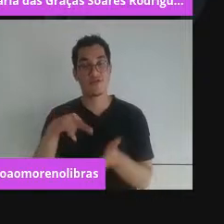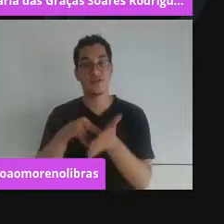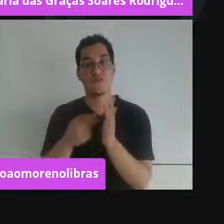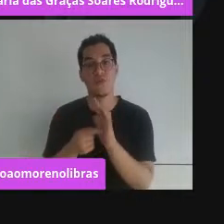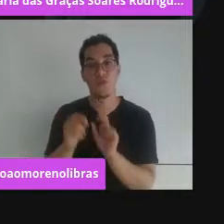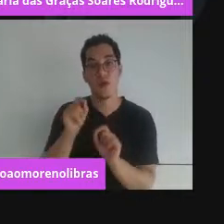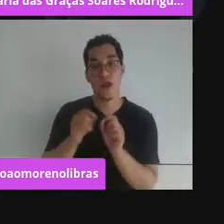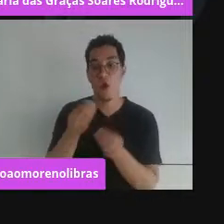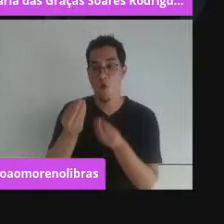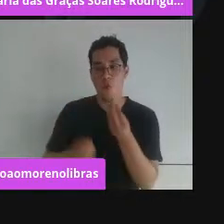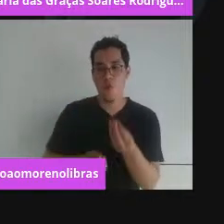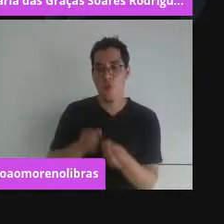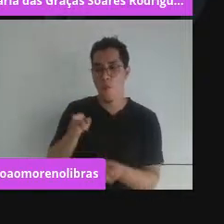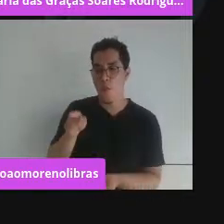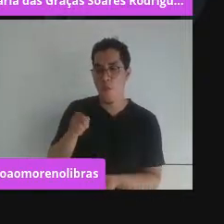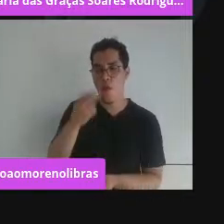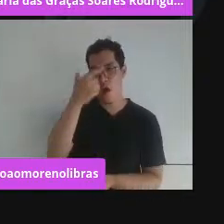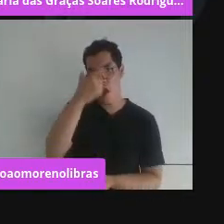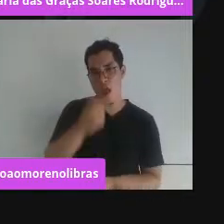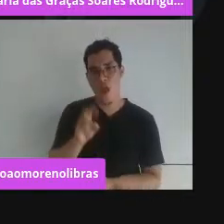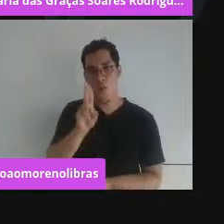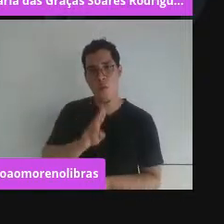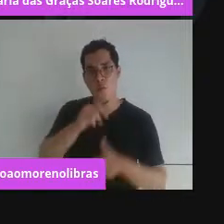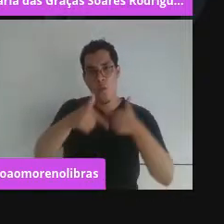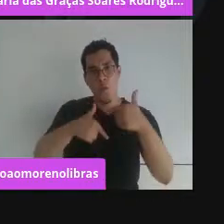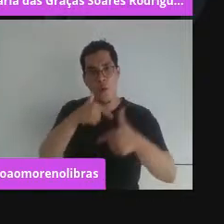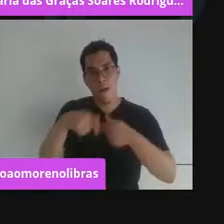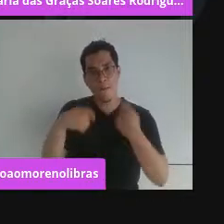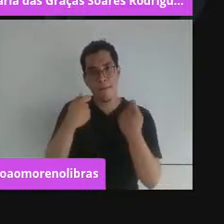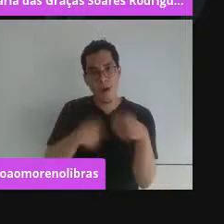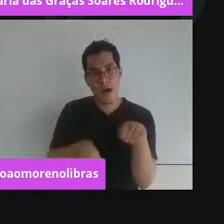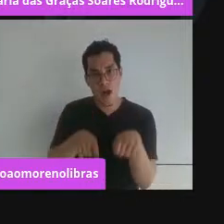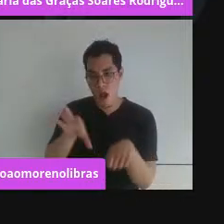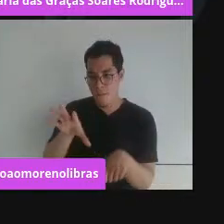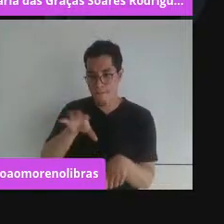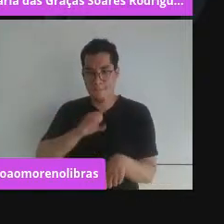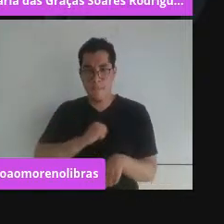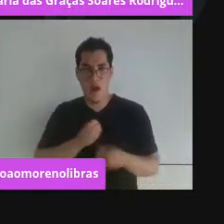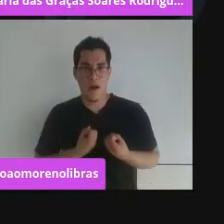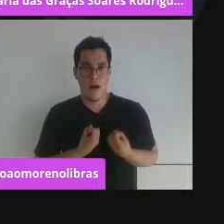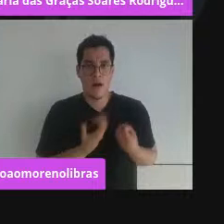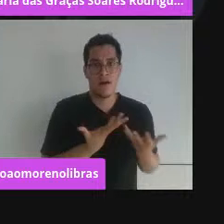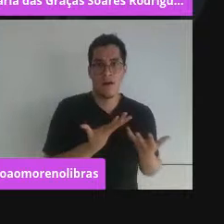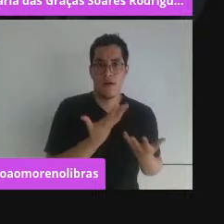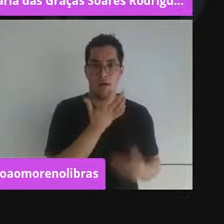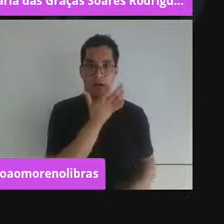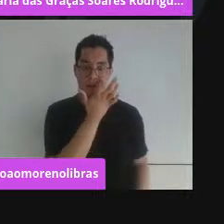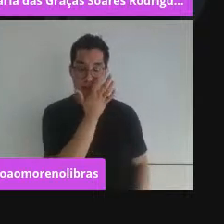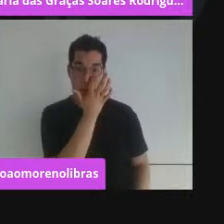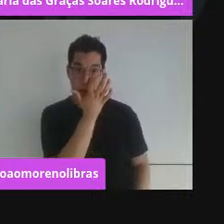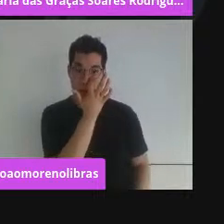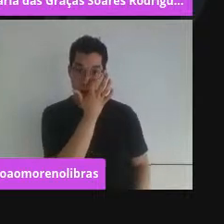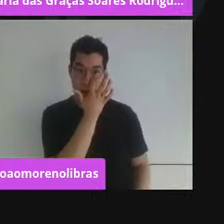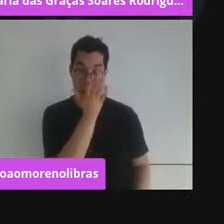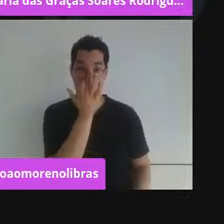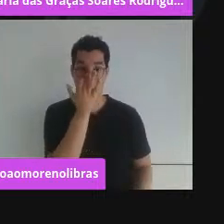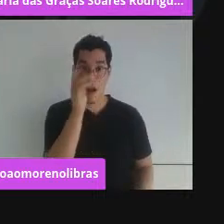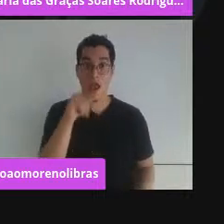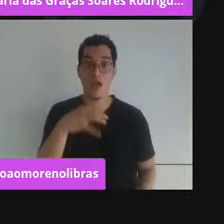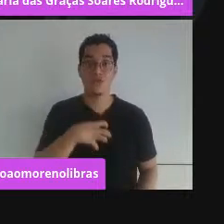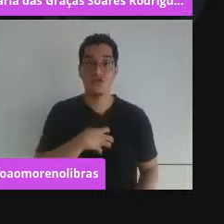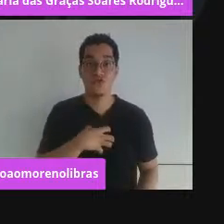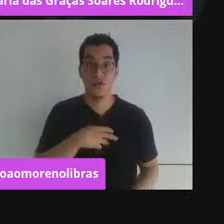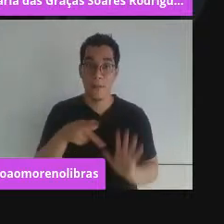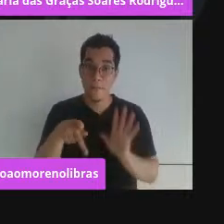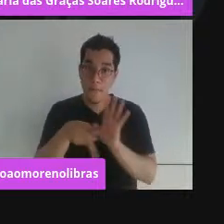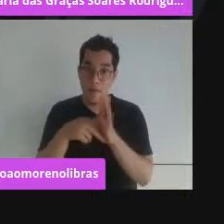texto digital nativo. Não se pode negar a interseção existente entre a materialidade linguística desses textos produzidos online